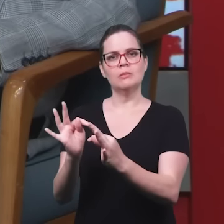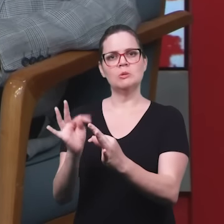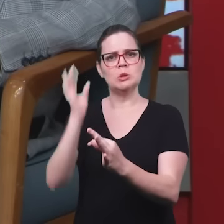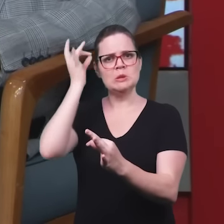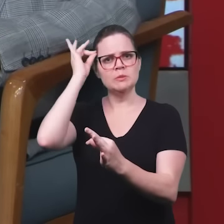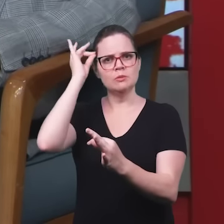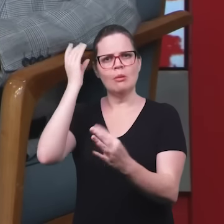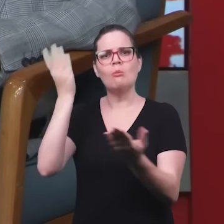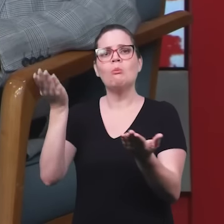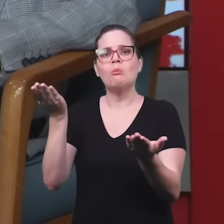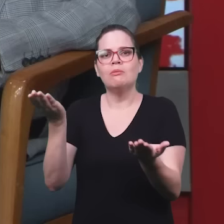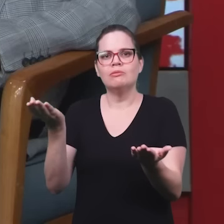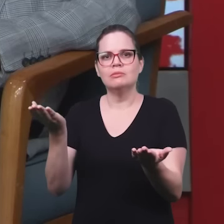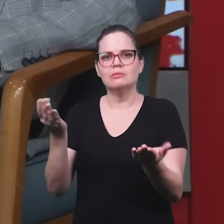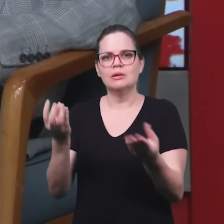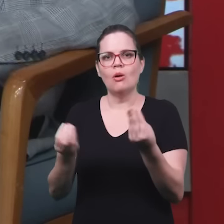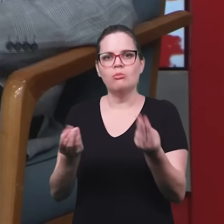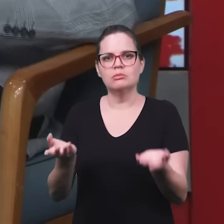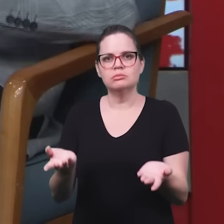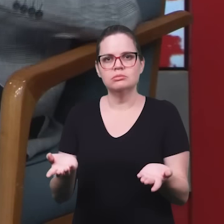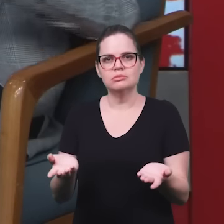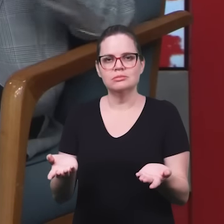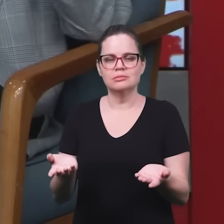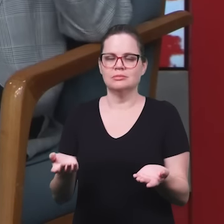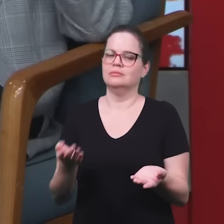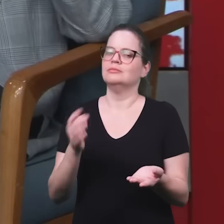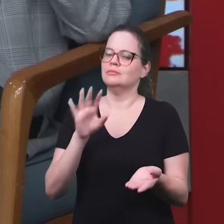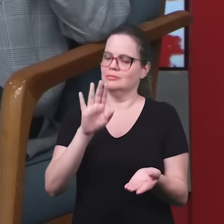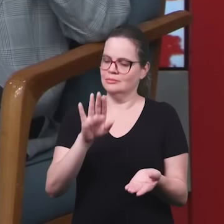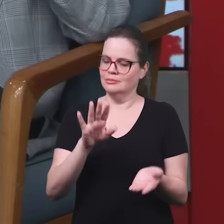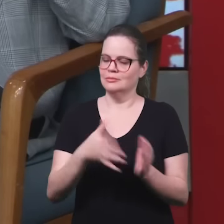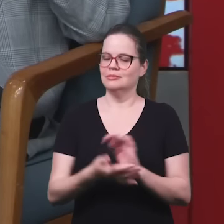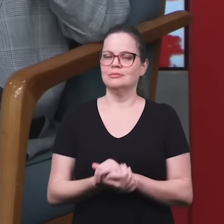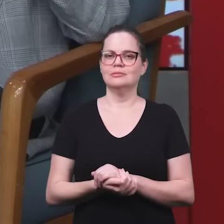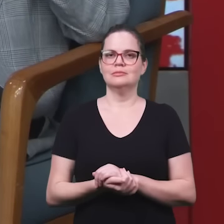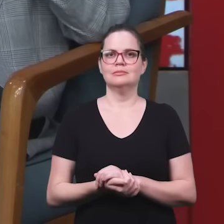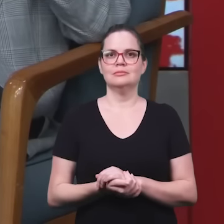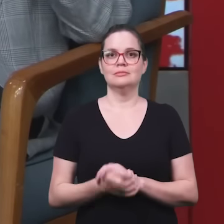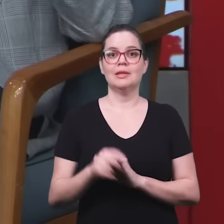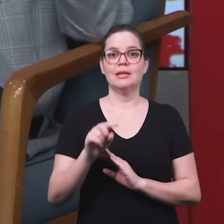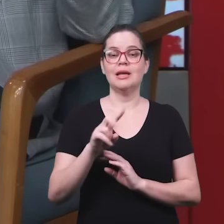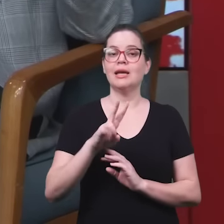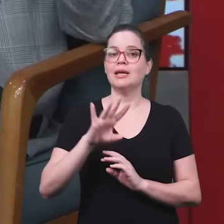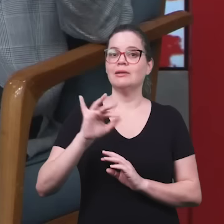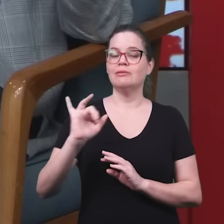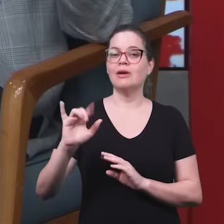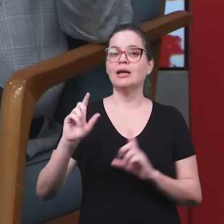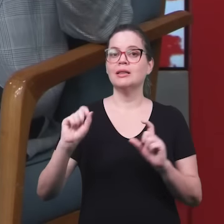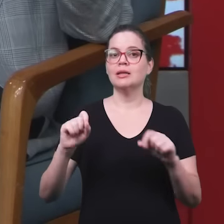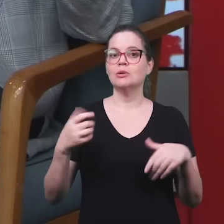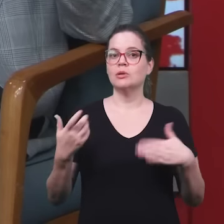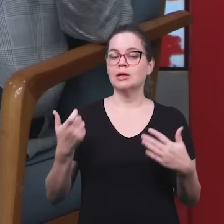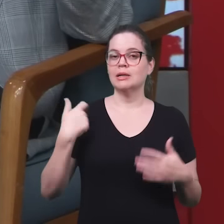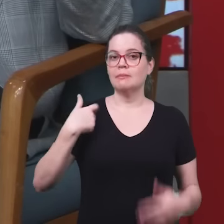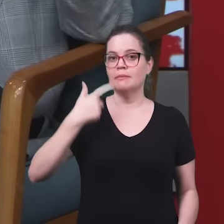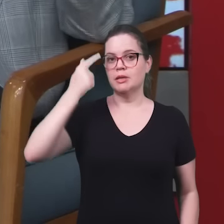E como é que é esse tratamento? Aí que entra o perigo